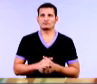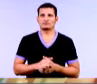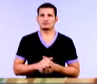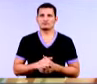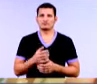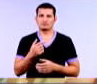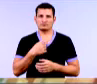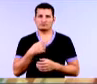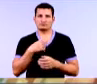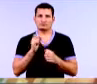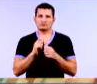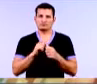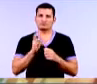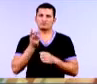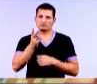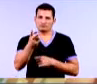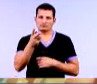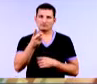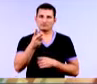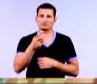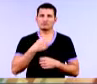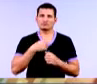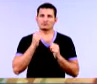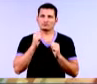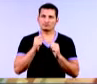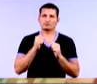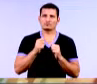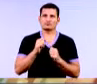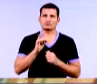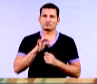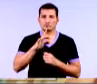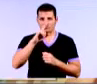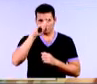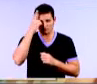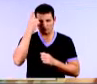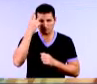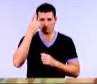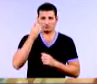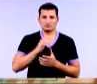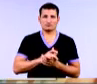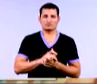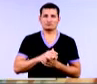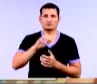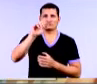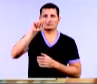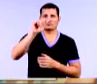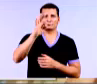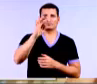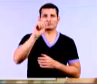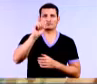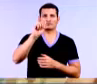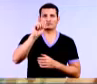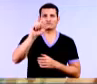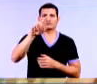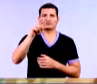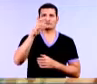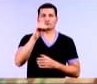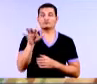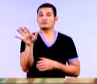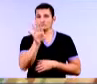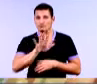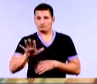eu ficar fazendo todo esse trabalho, eu posso muito bem criar um atalho para ela na área de trabalho. Olha só, eu crio um atalho